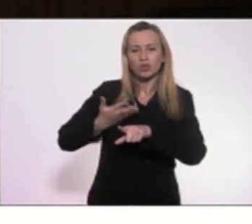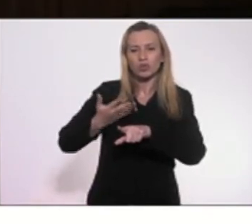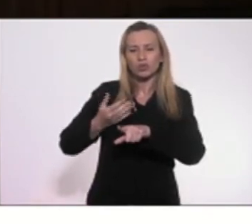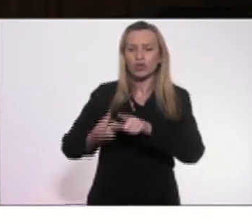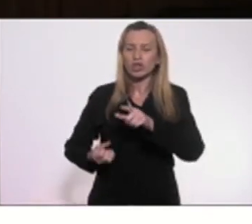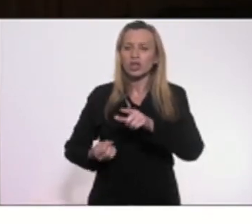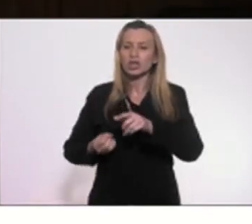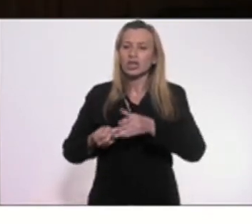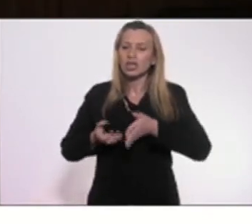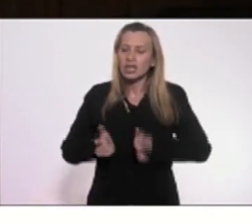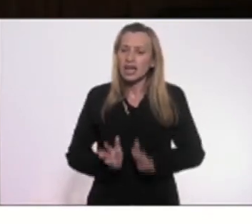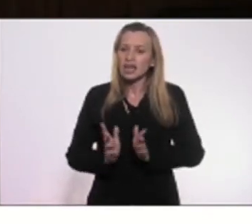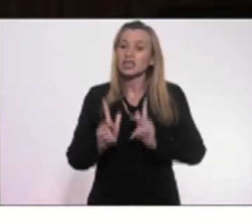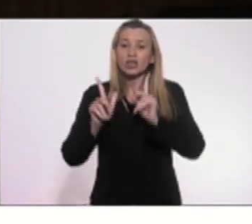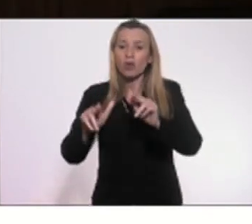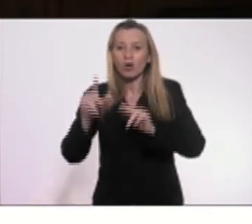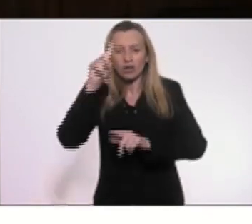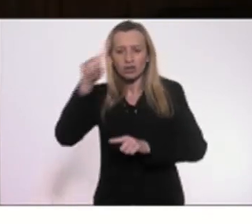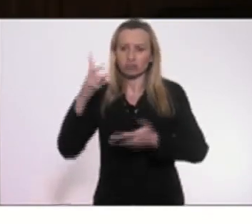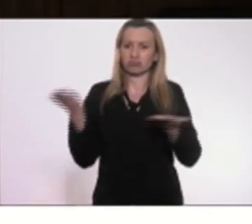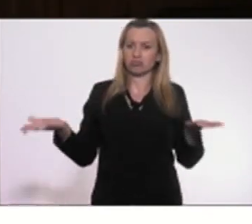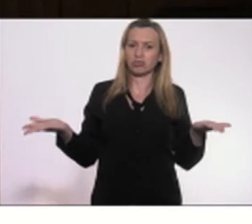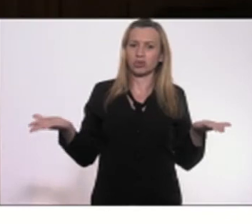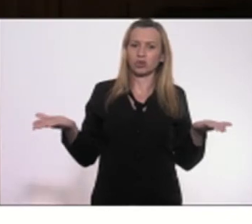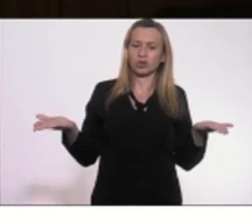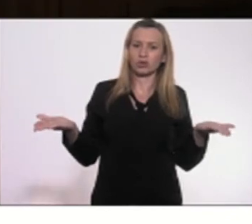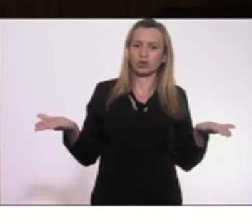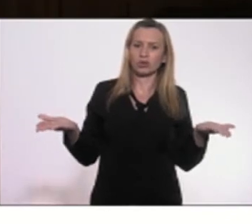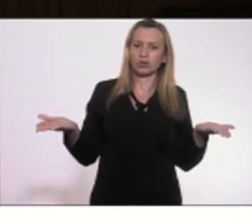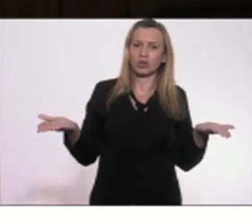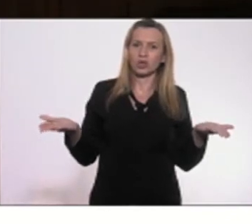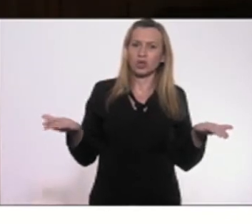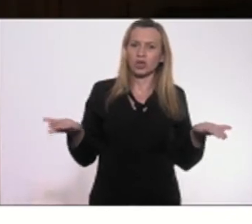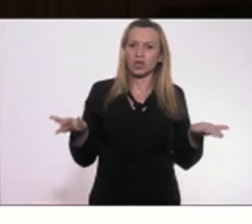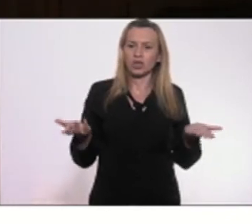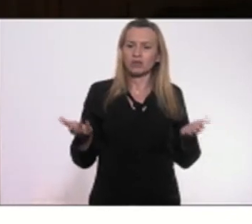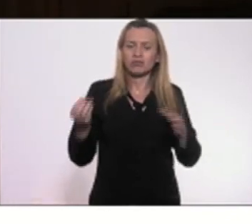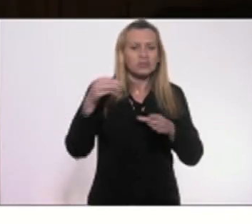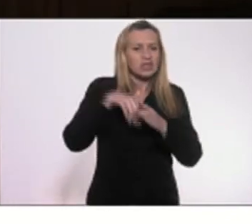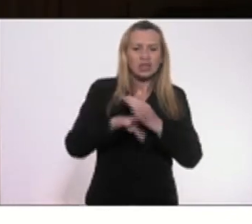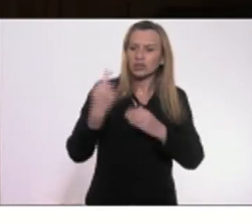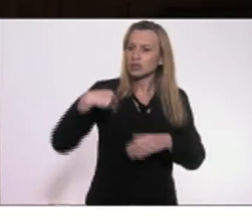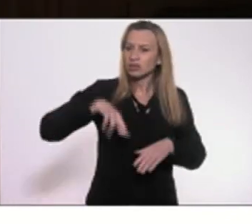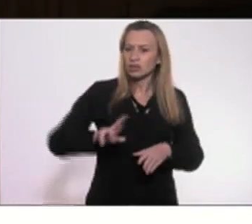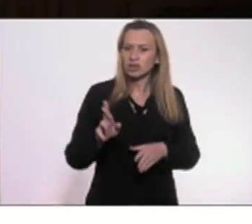à imagem e semelhança de Deus? Nem no crivo religioso